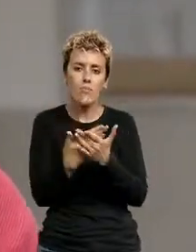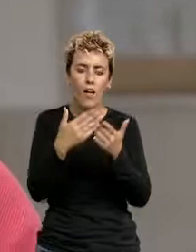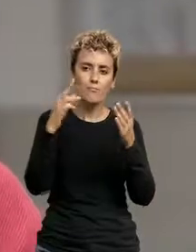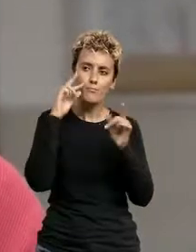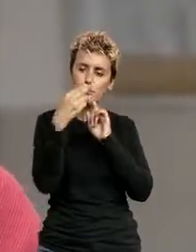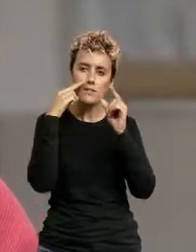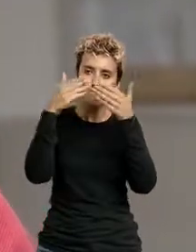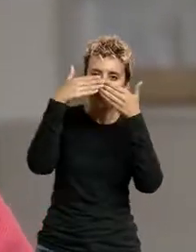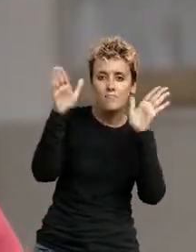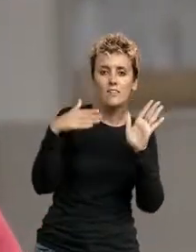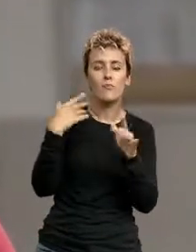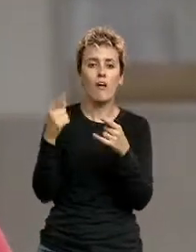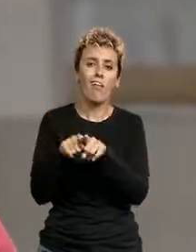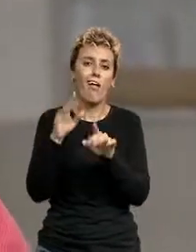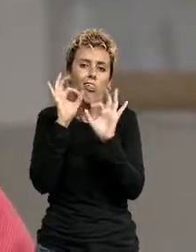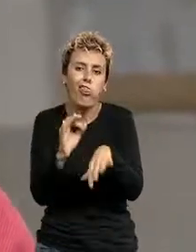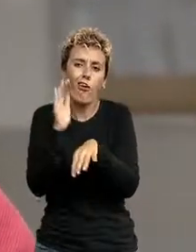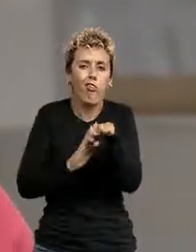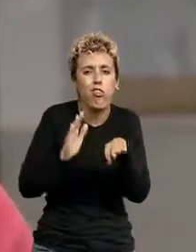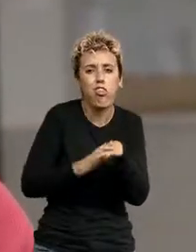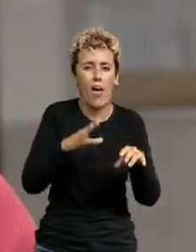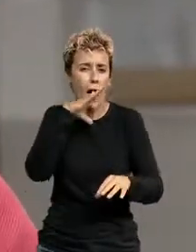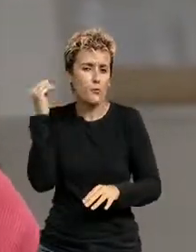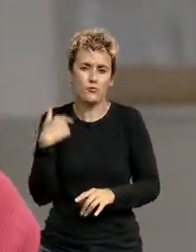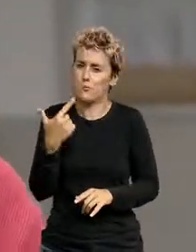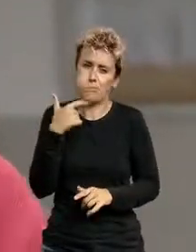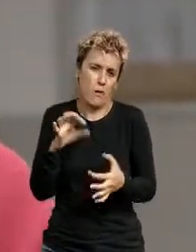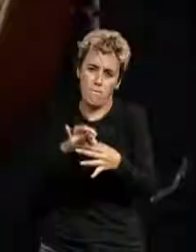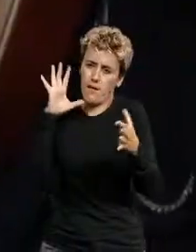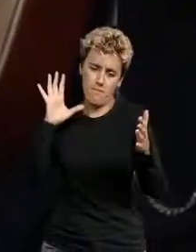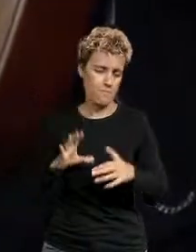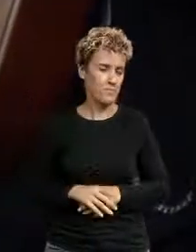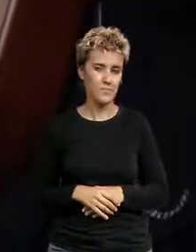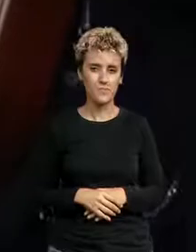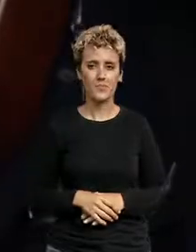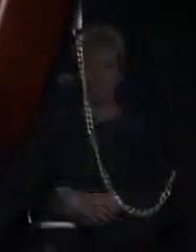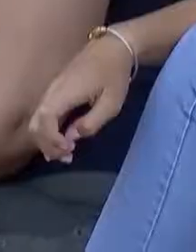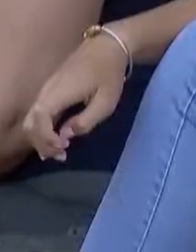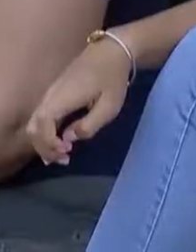demasiado paternalistas, porque de facto não podemos ser paternalistas com pessoas adultas.